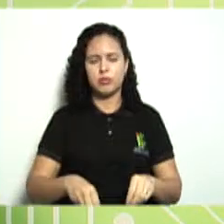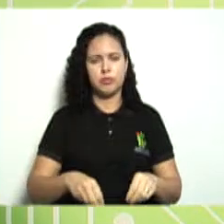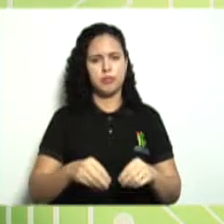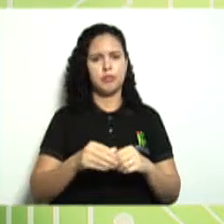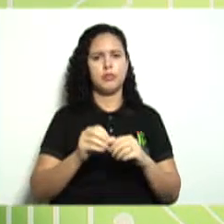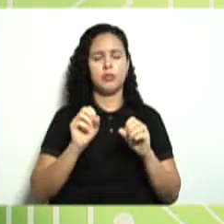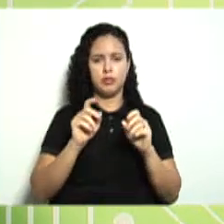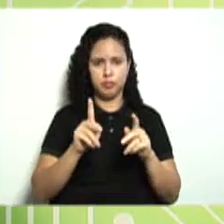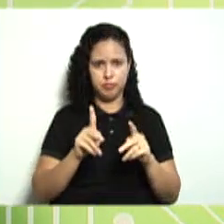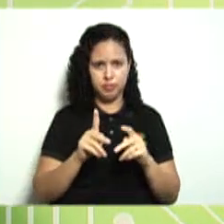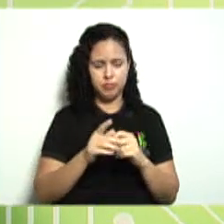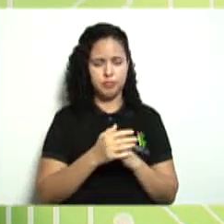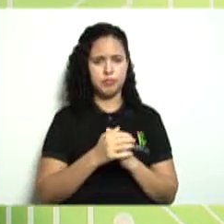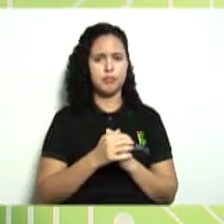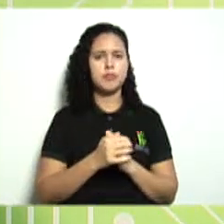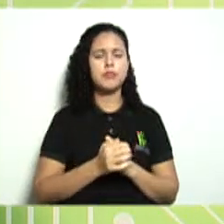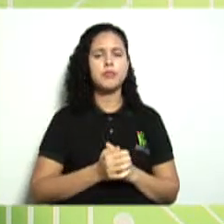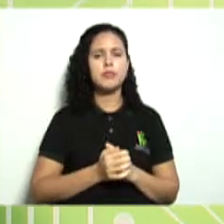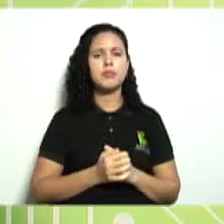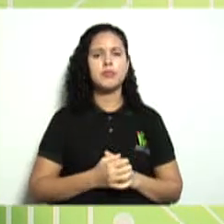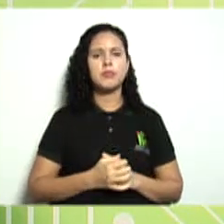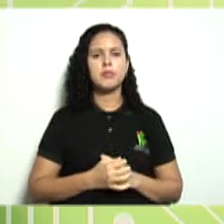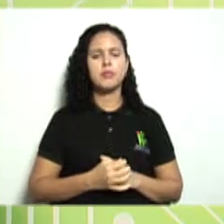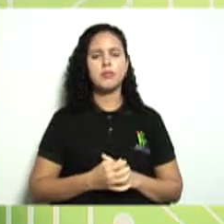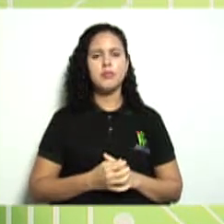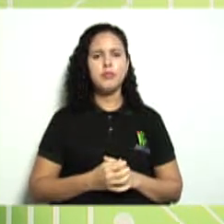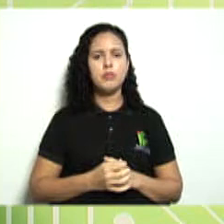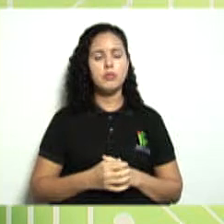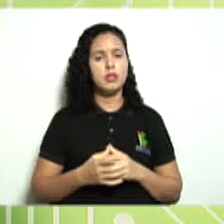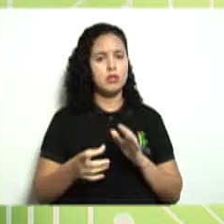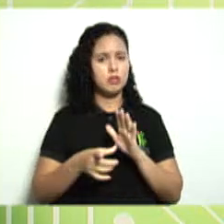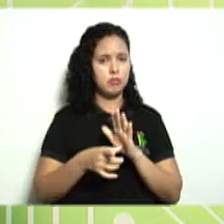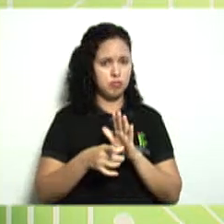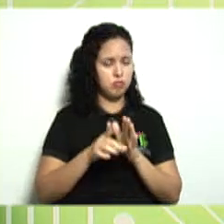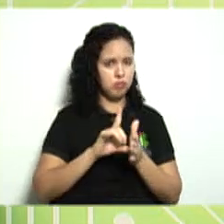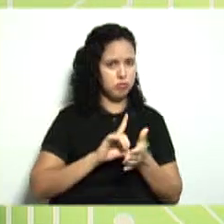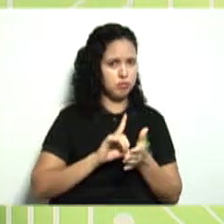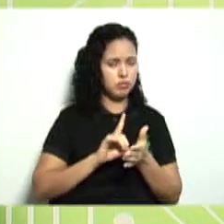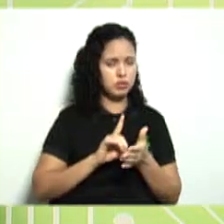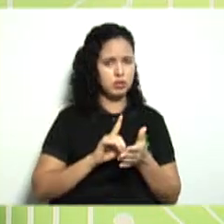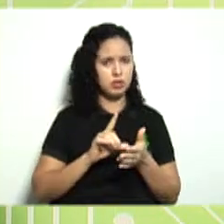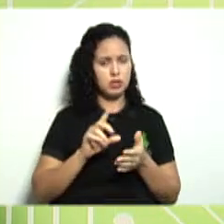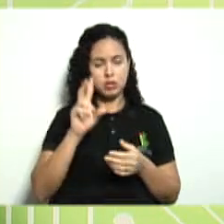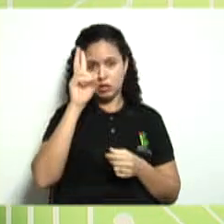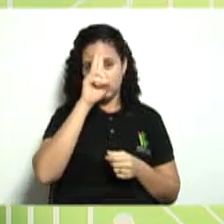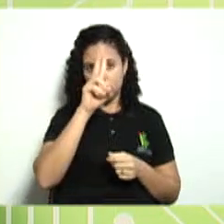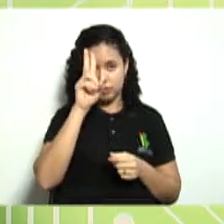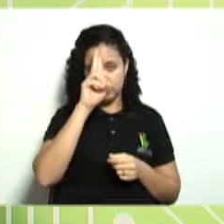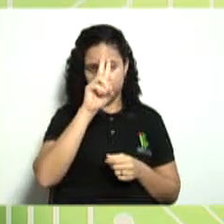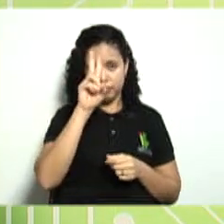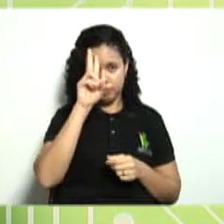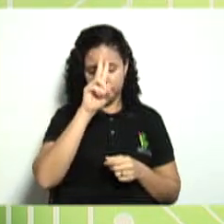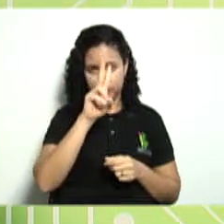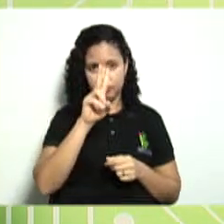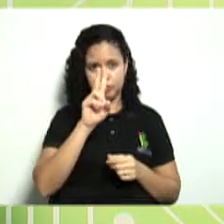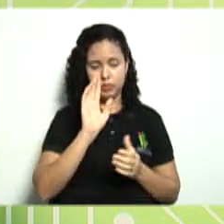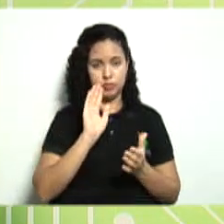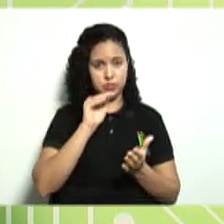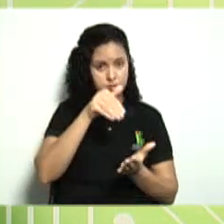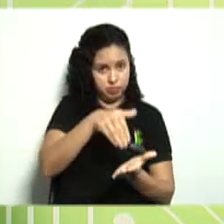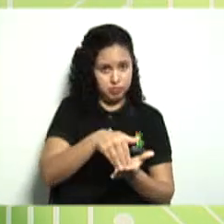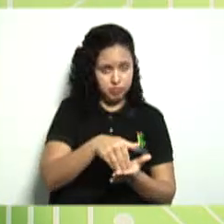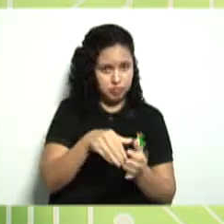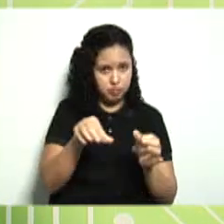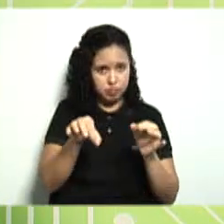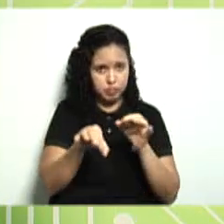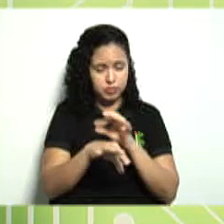recursos, ok? Então, assim, já adiantando, a nossa revisão finalizou por